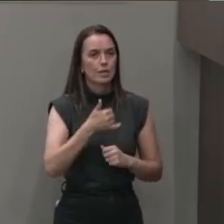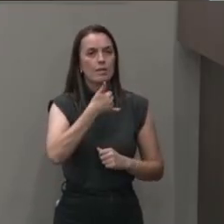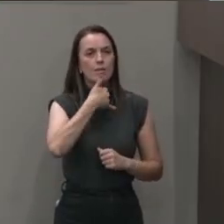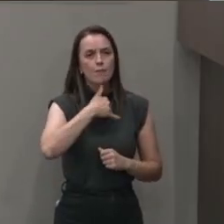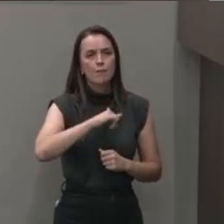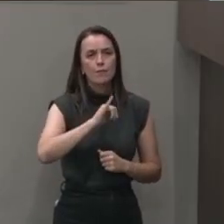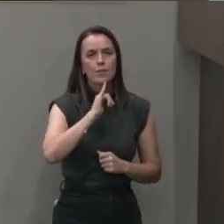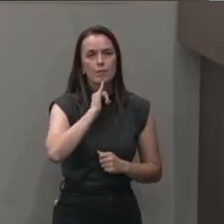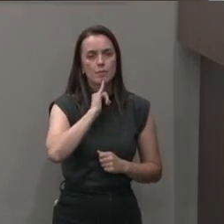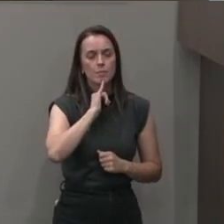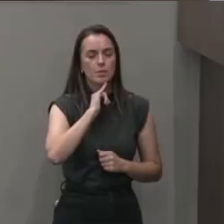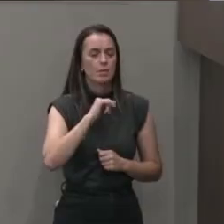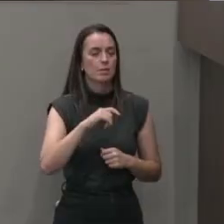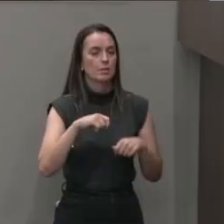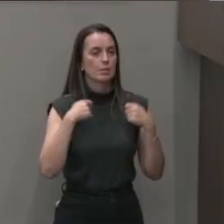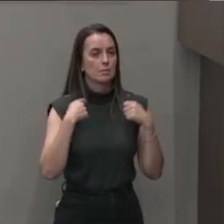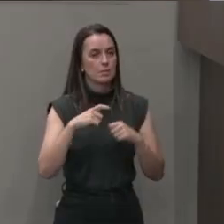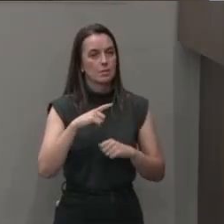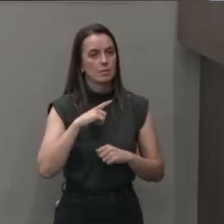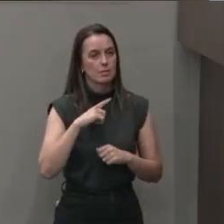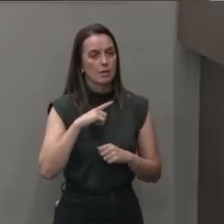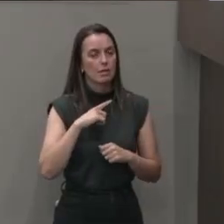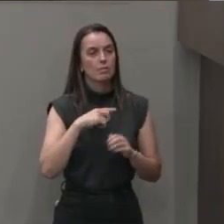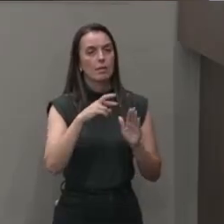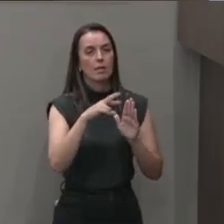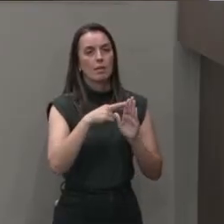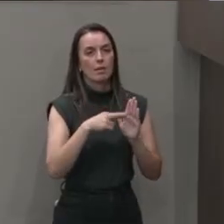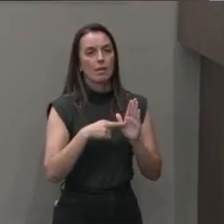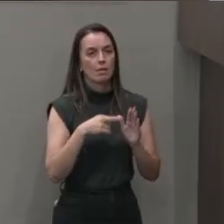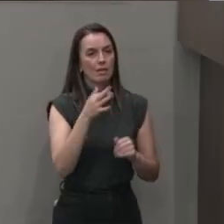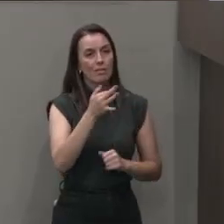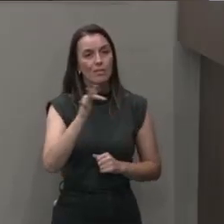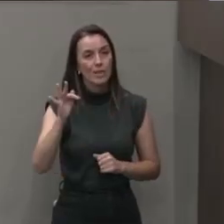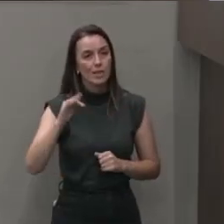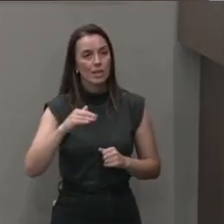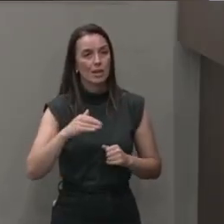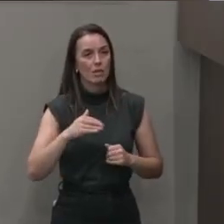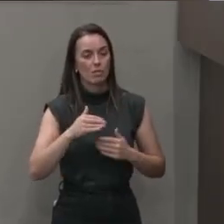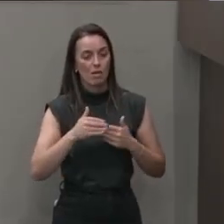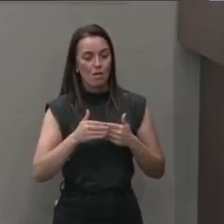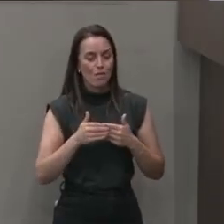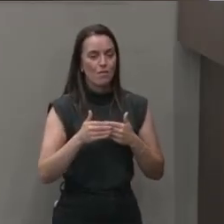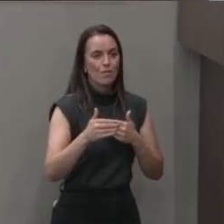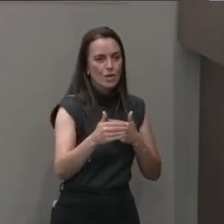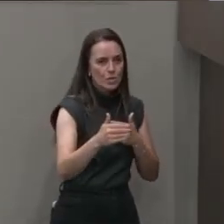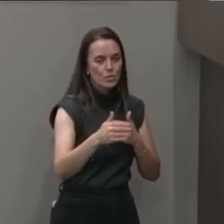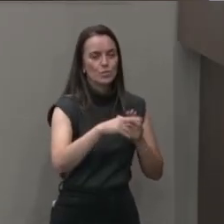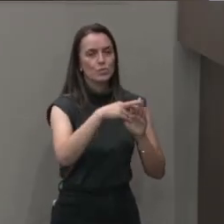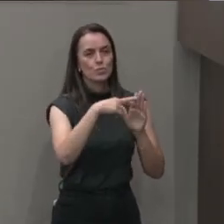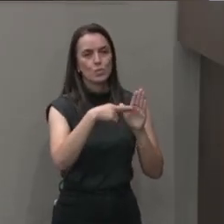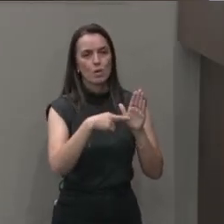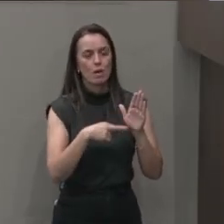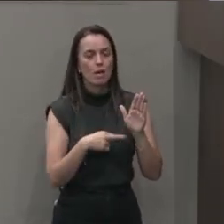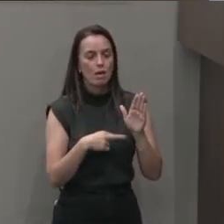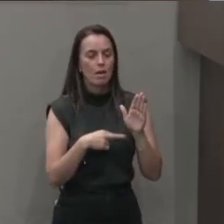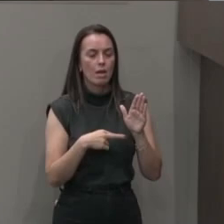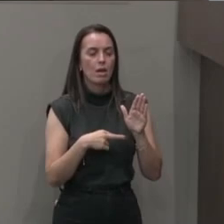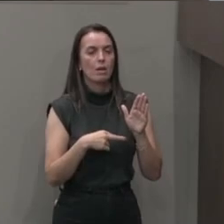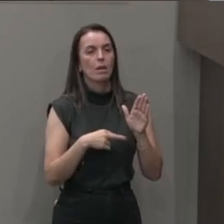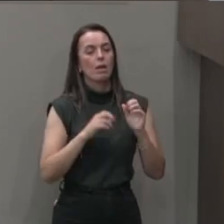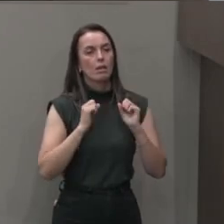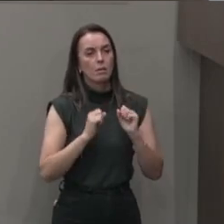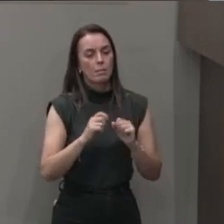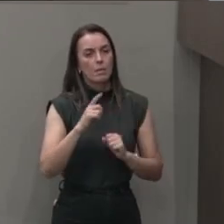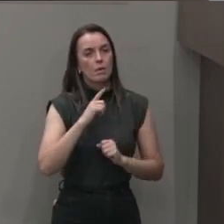ter normativas em nível federal, avanço na regulamentação dessas profissões, para que pudesse-se